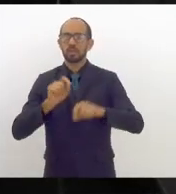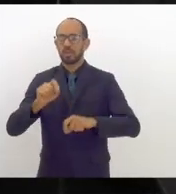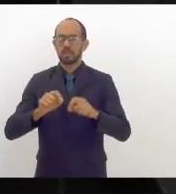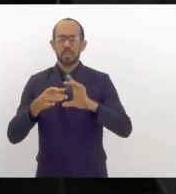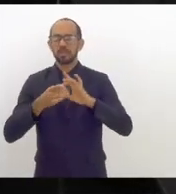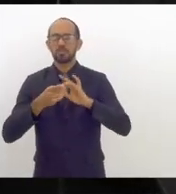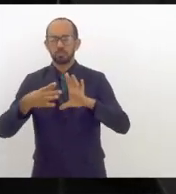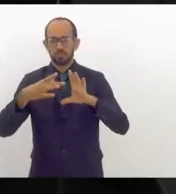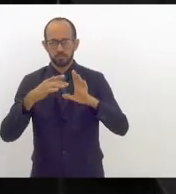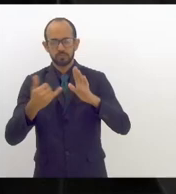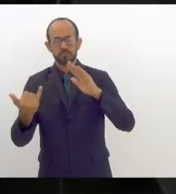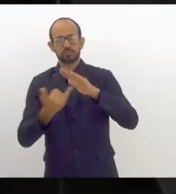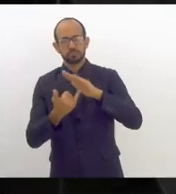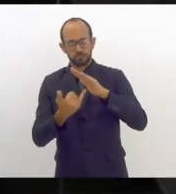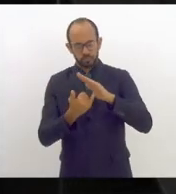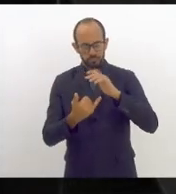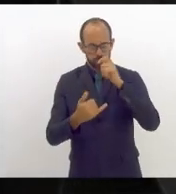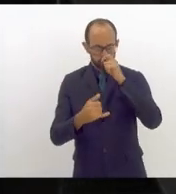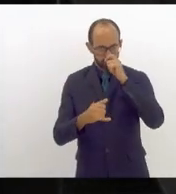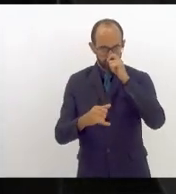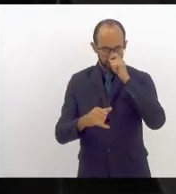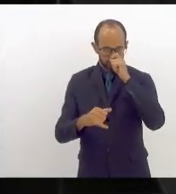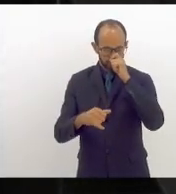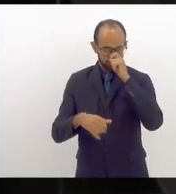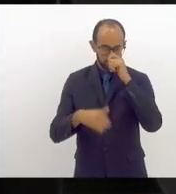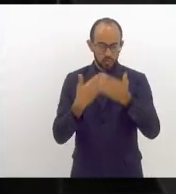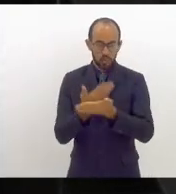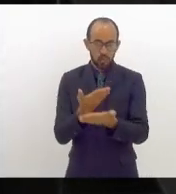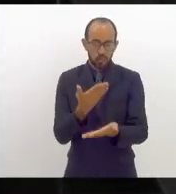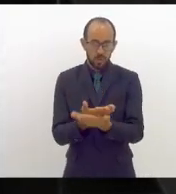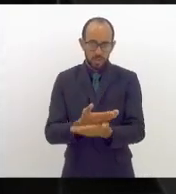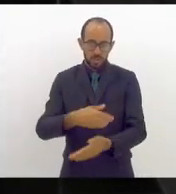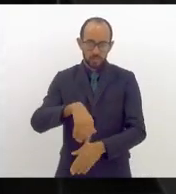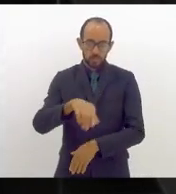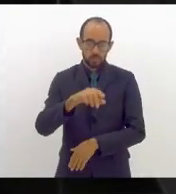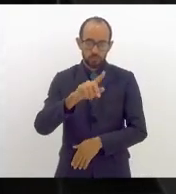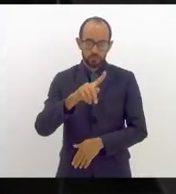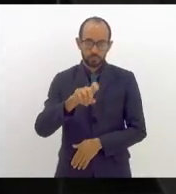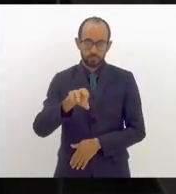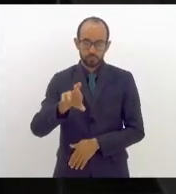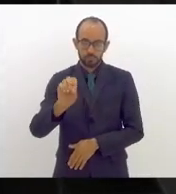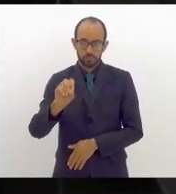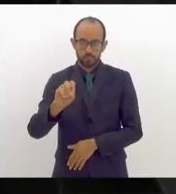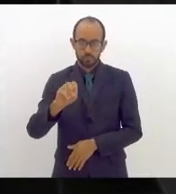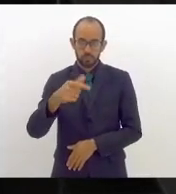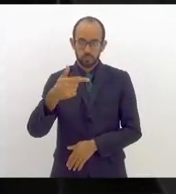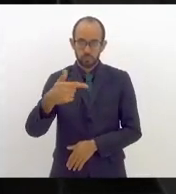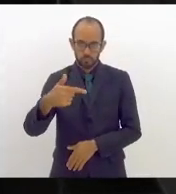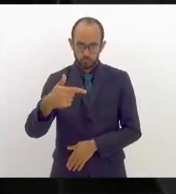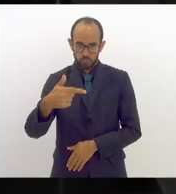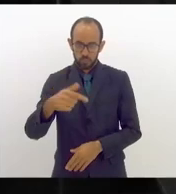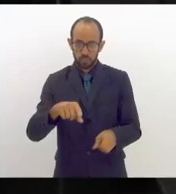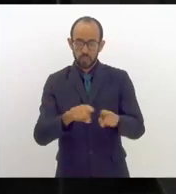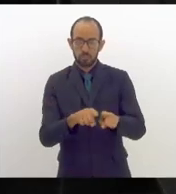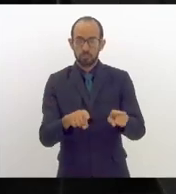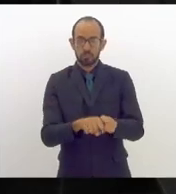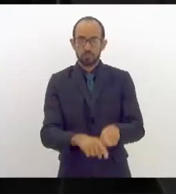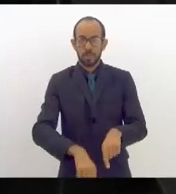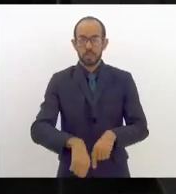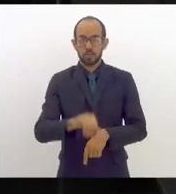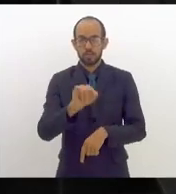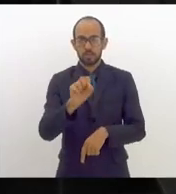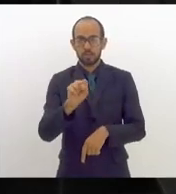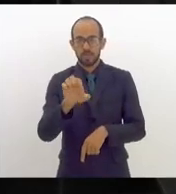Democracia institucional tanto no Colégio Pedro II quanto no deserto e vossa excelência sabe que nos erge não foi fácil porque a